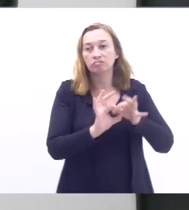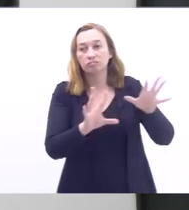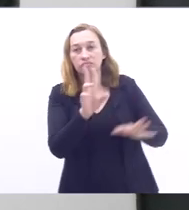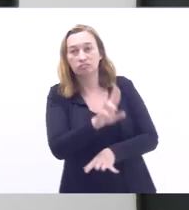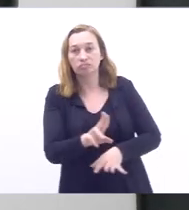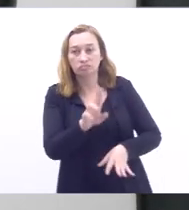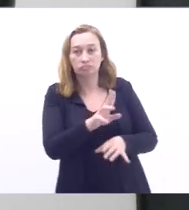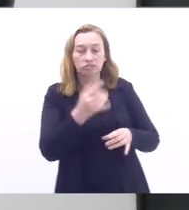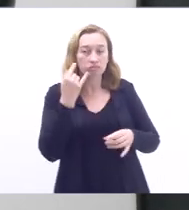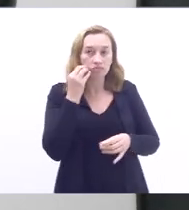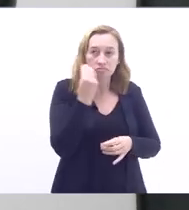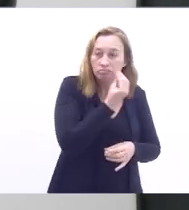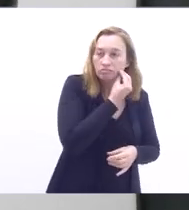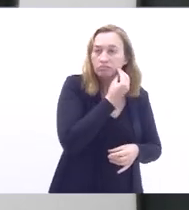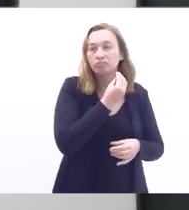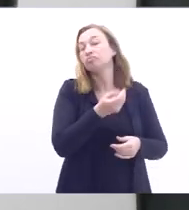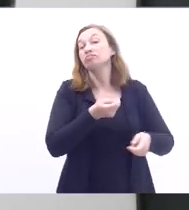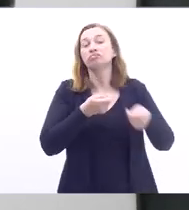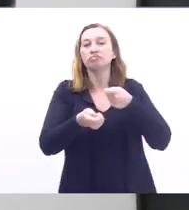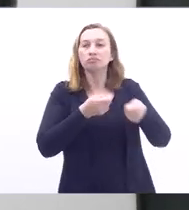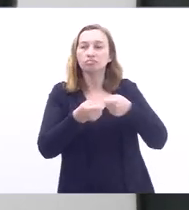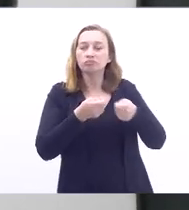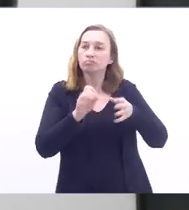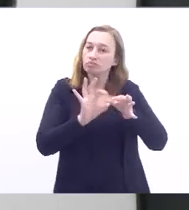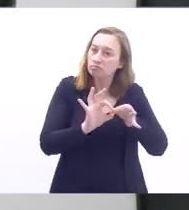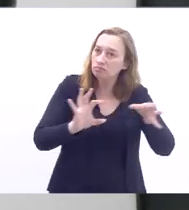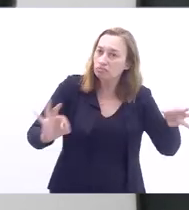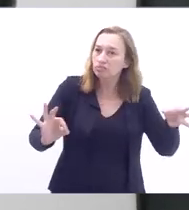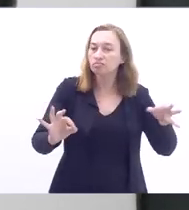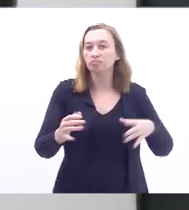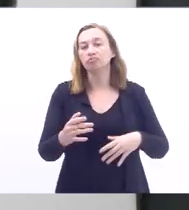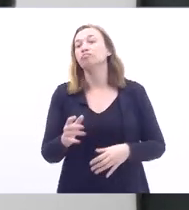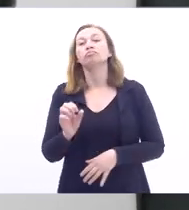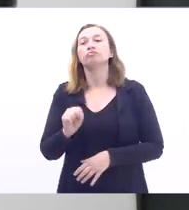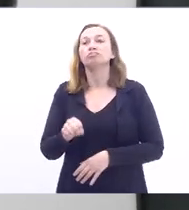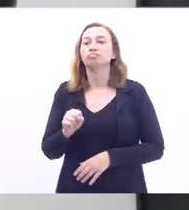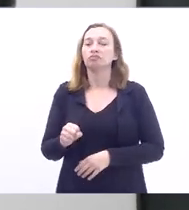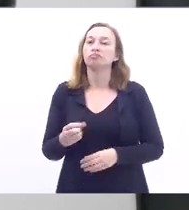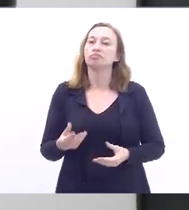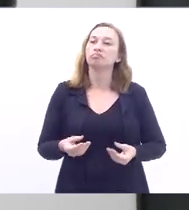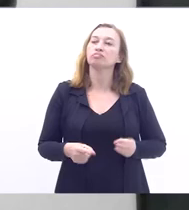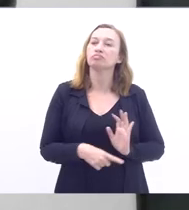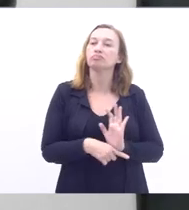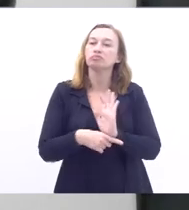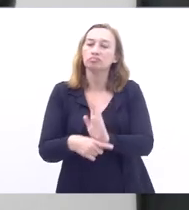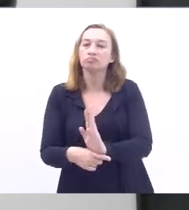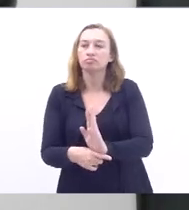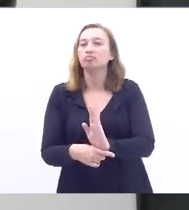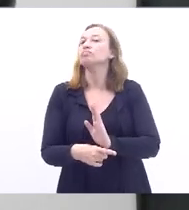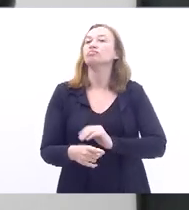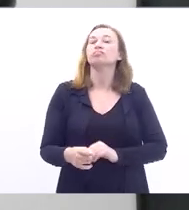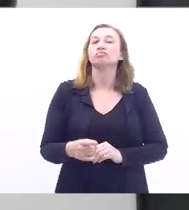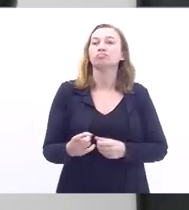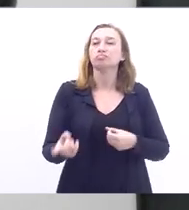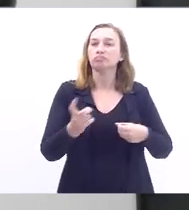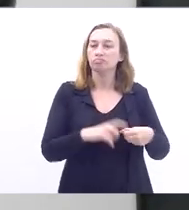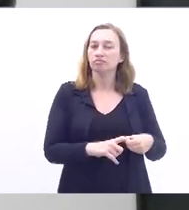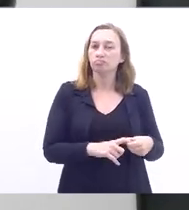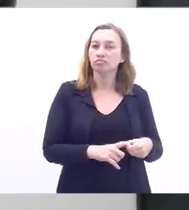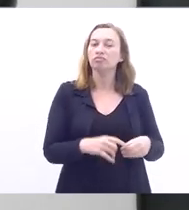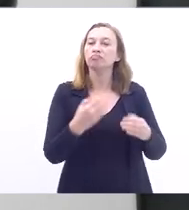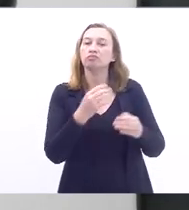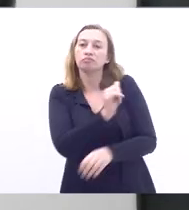Máscara estamos controlando o processo ou temos o distanciamento e sim foi dado um auxílio para retorno